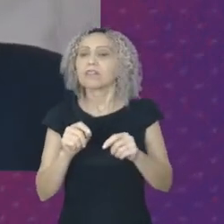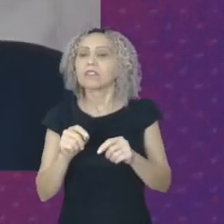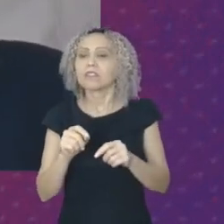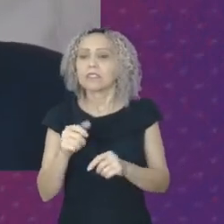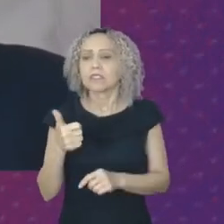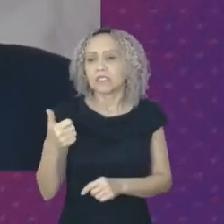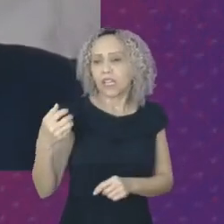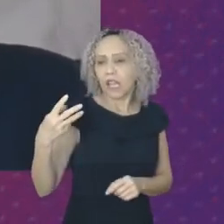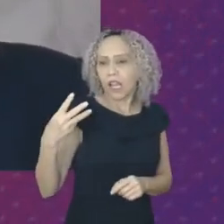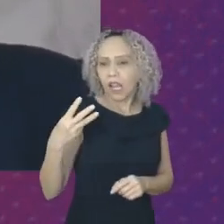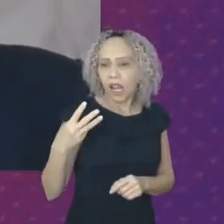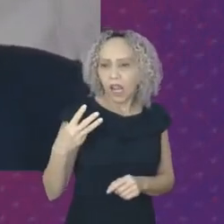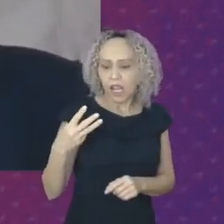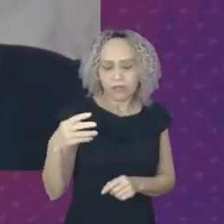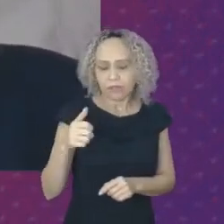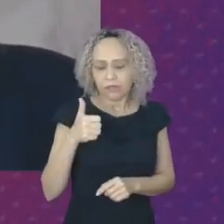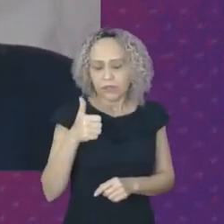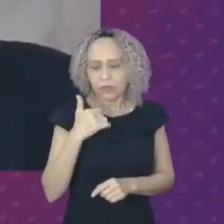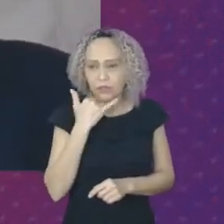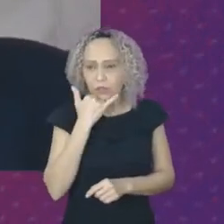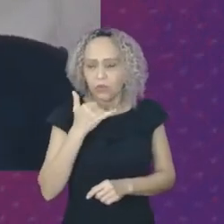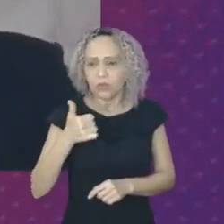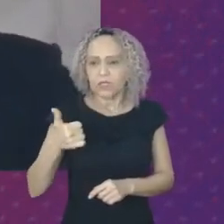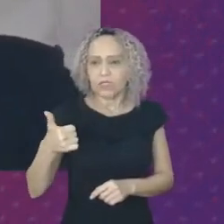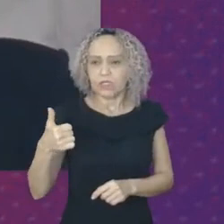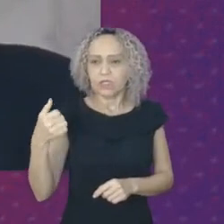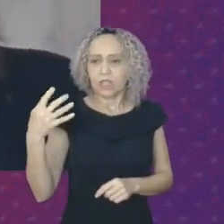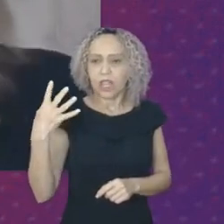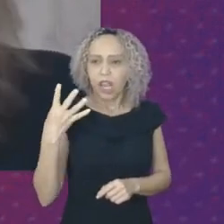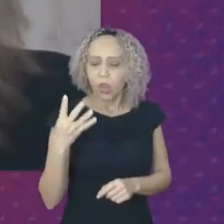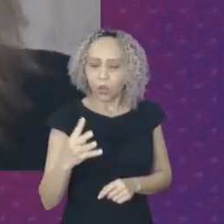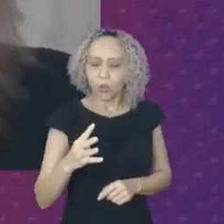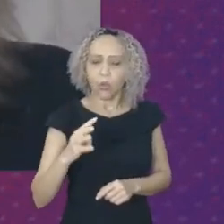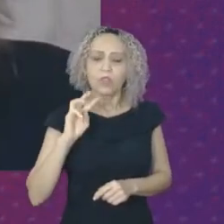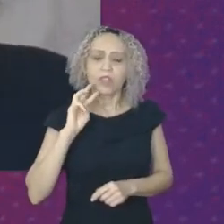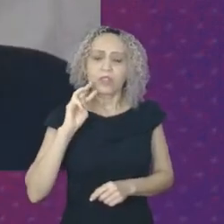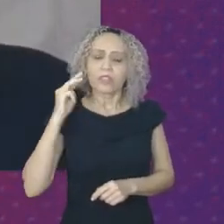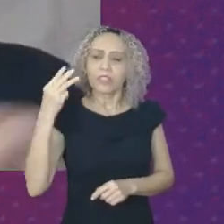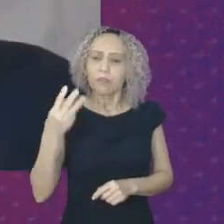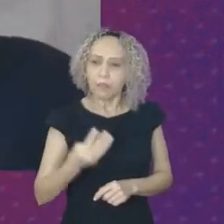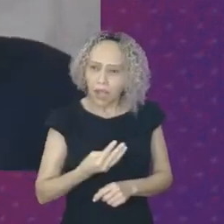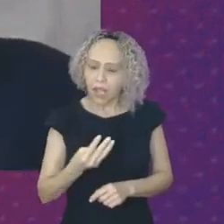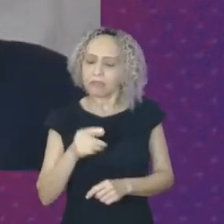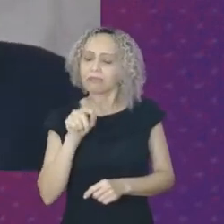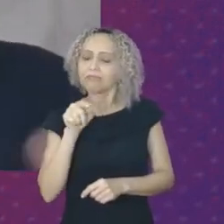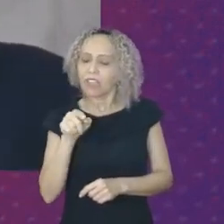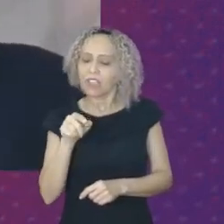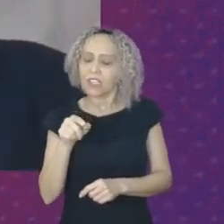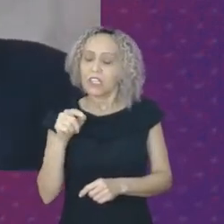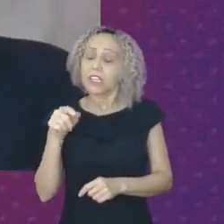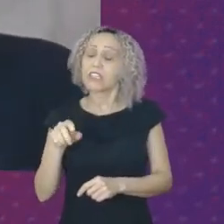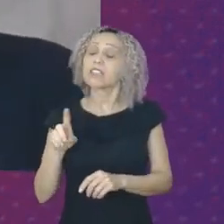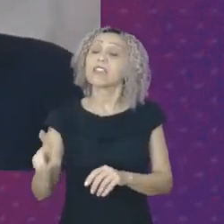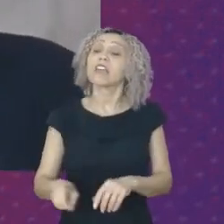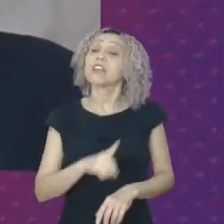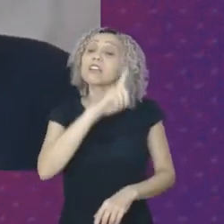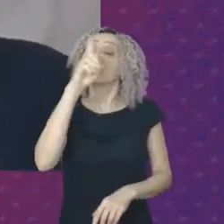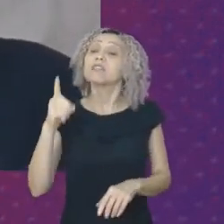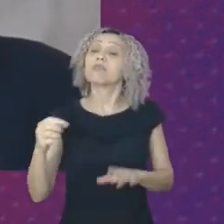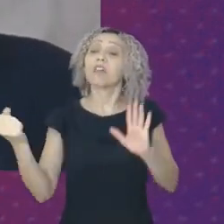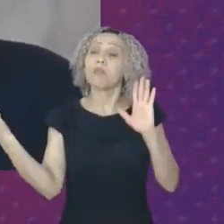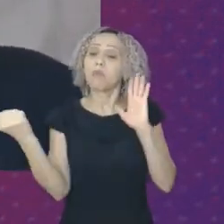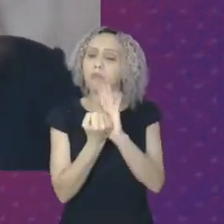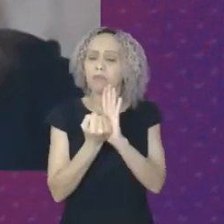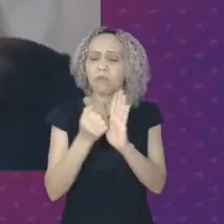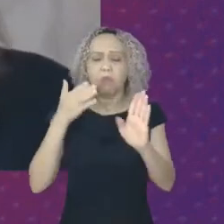Dia Nacional de Enfrentamento à Violência Política de Gênero e Raça. Então, essa data se tornou